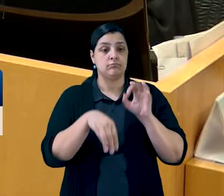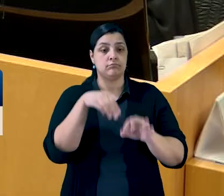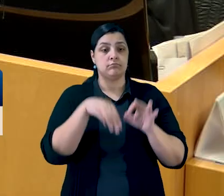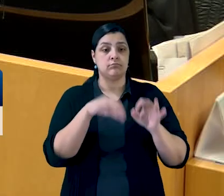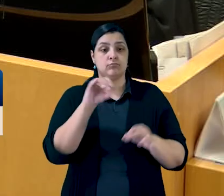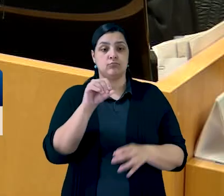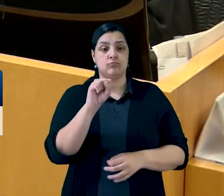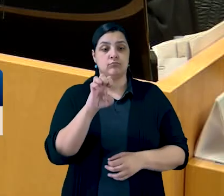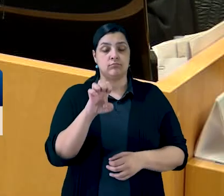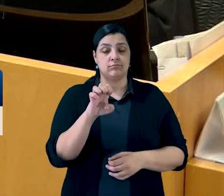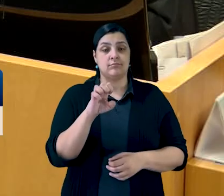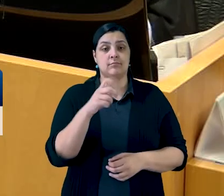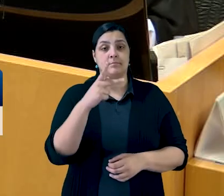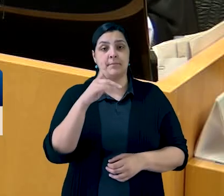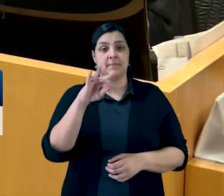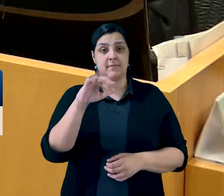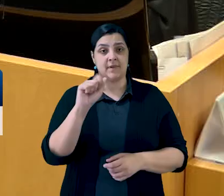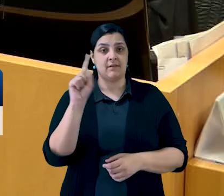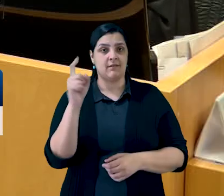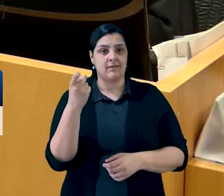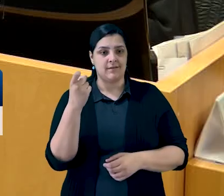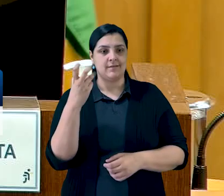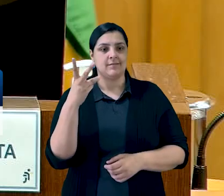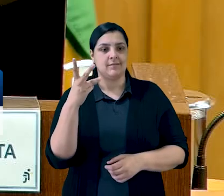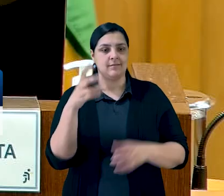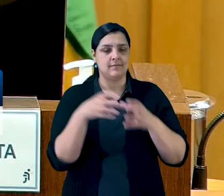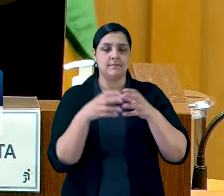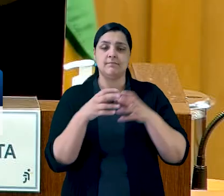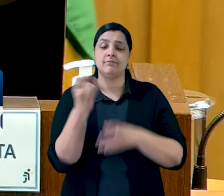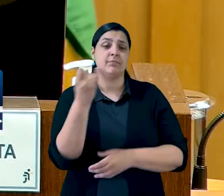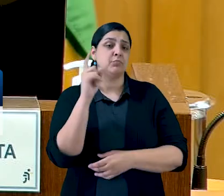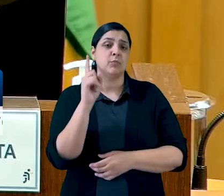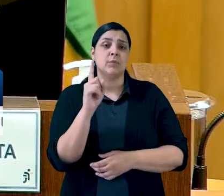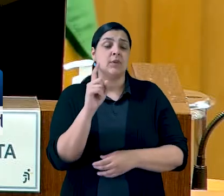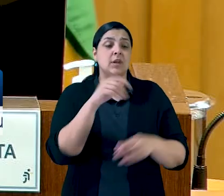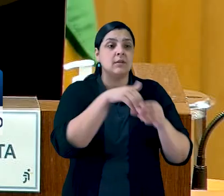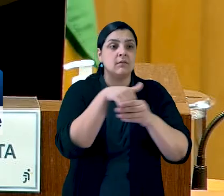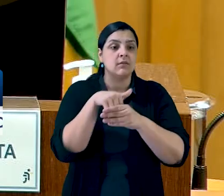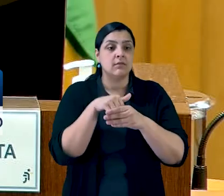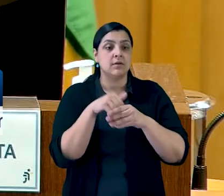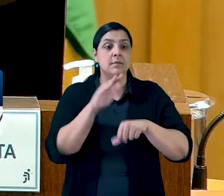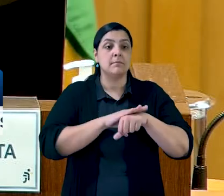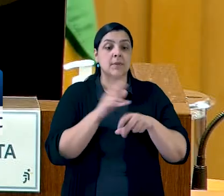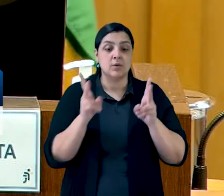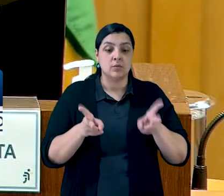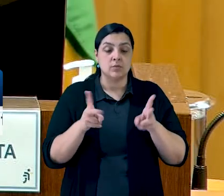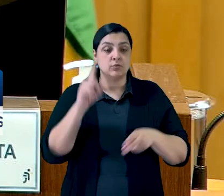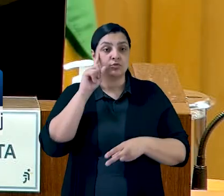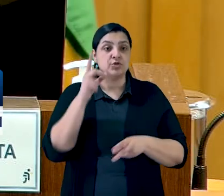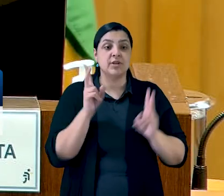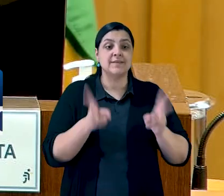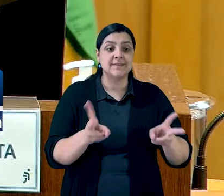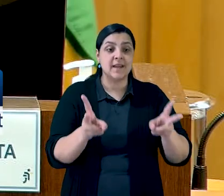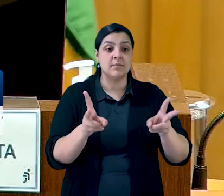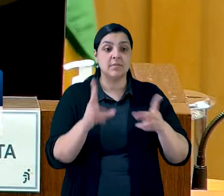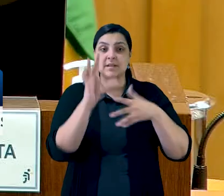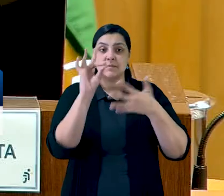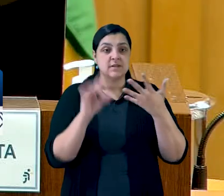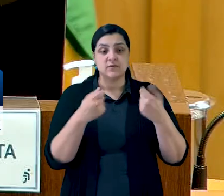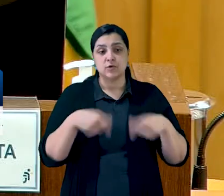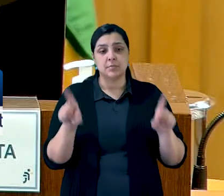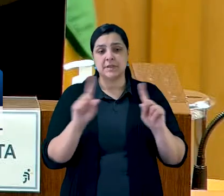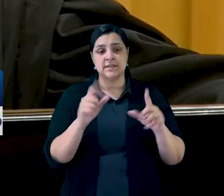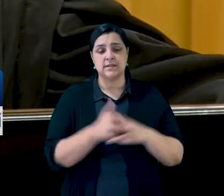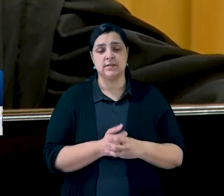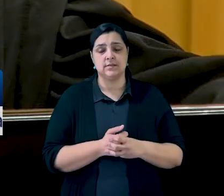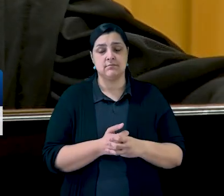relator ministro José Roberto Pimenta, que integrava o colegiado, é irrelevante que as eleições nacionais não sejam realizadas em dias fixos e